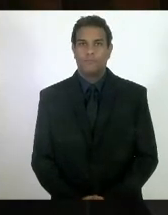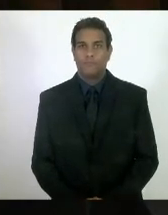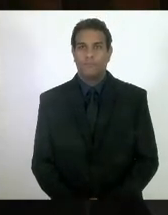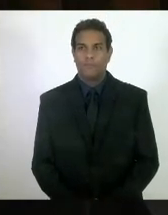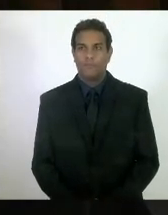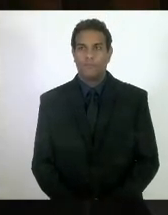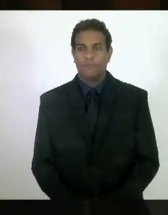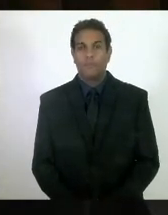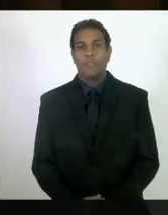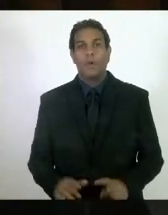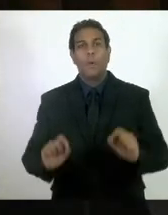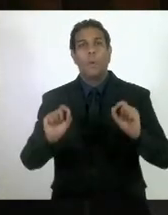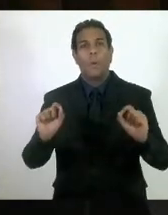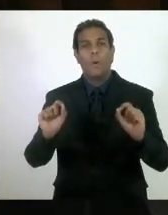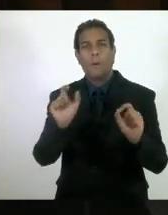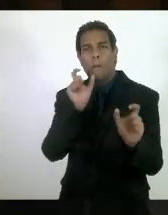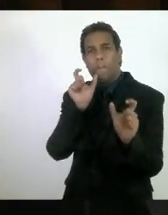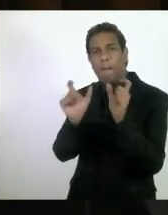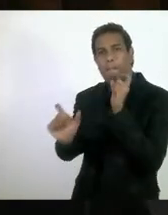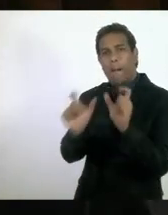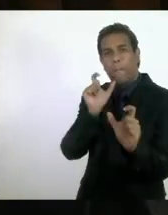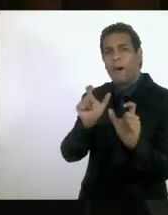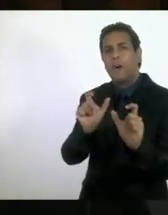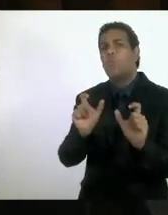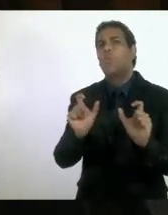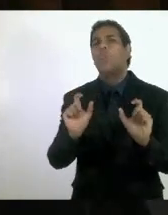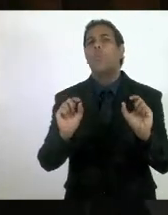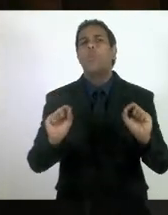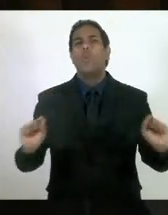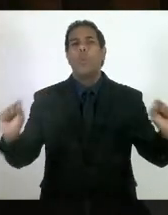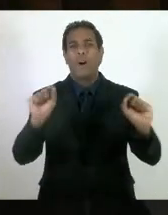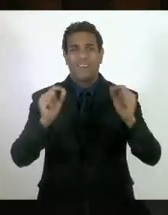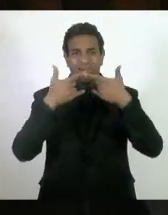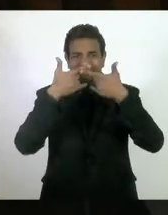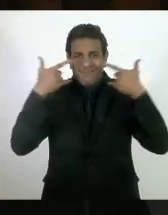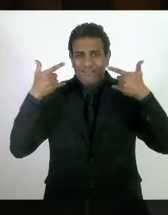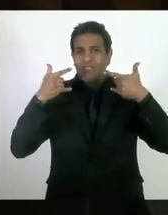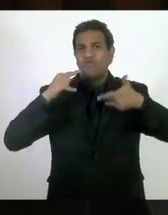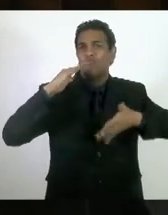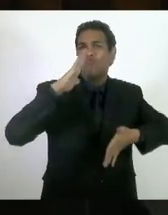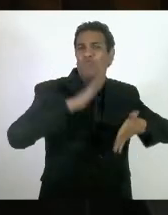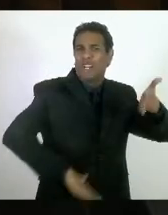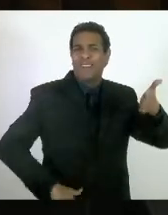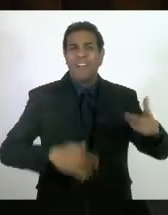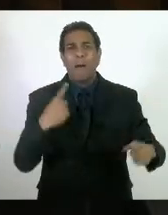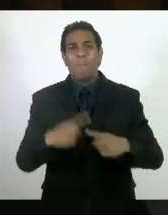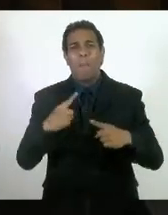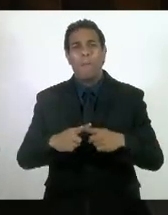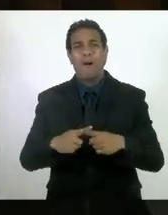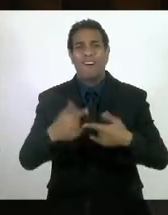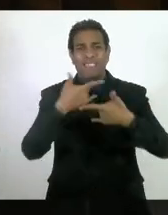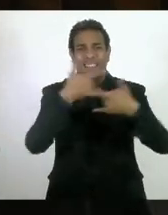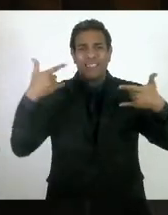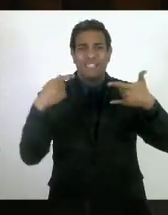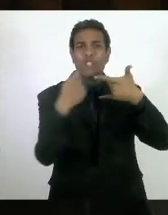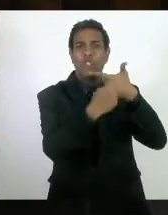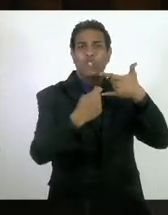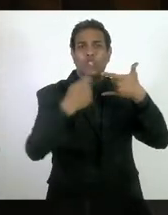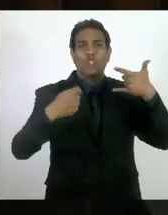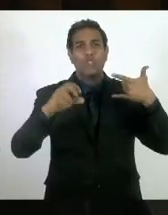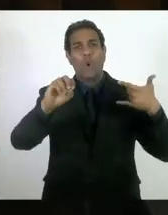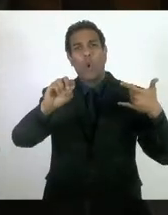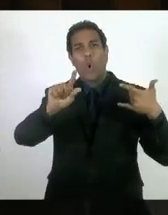deboche mandando ele tirar a máscara porque ela estava escrito não me